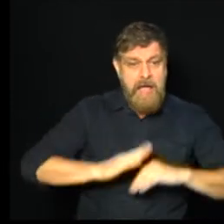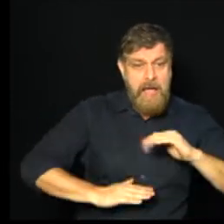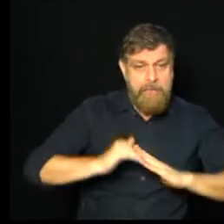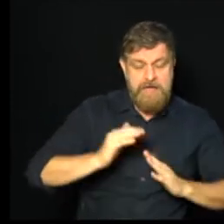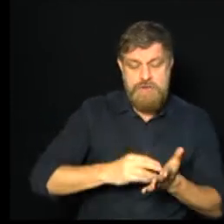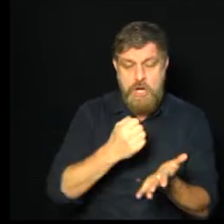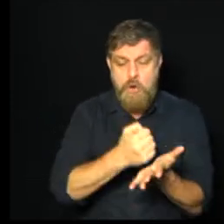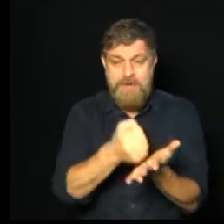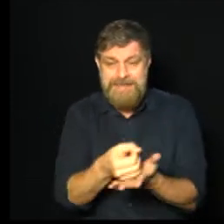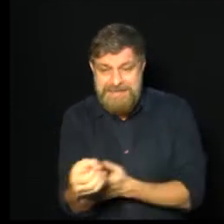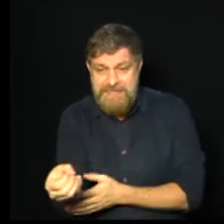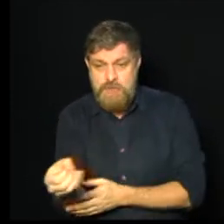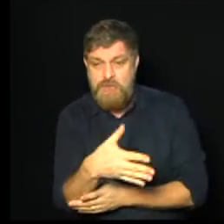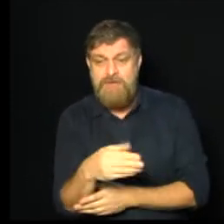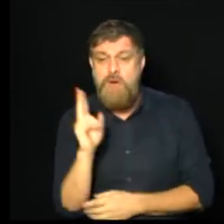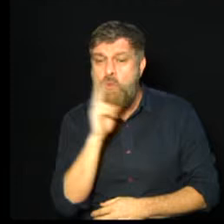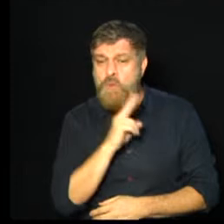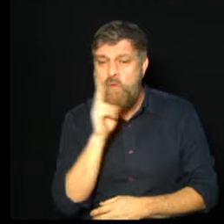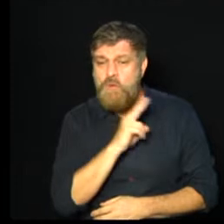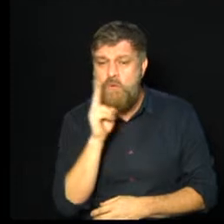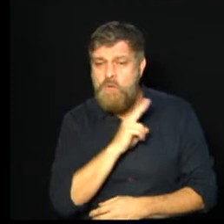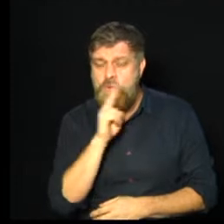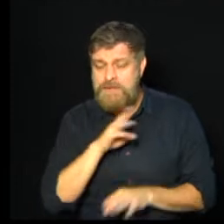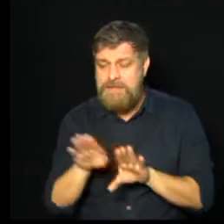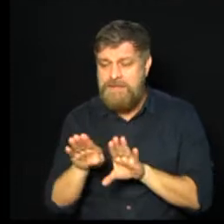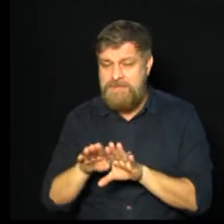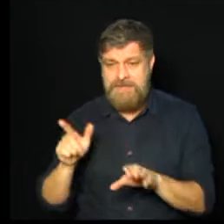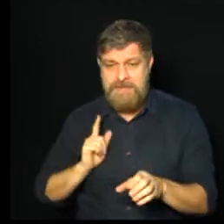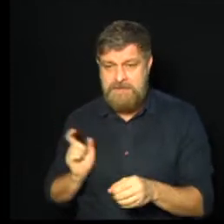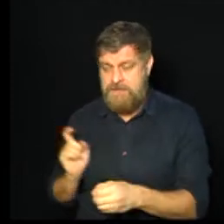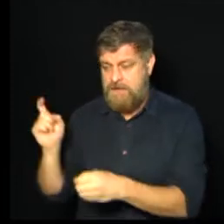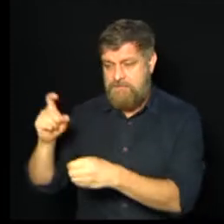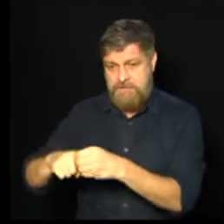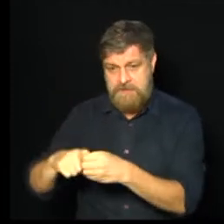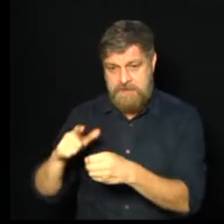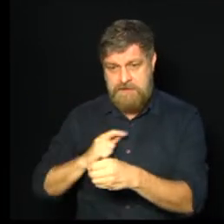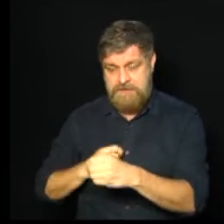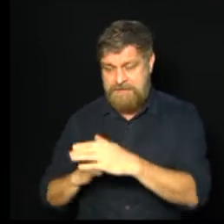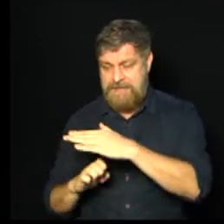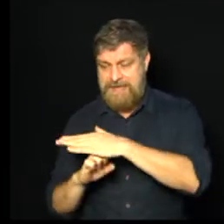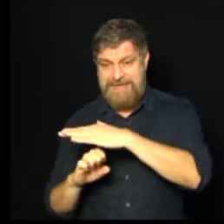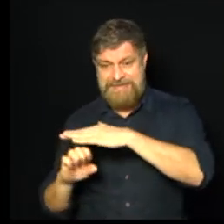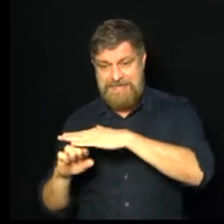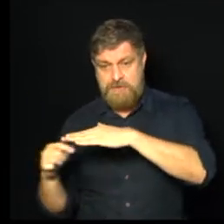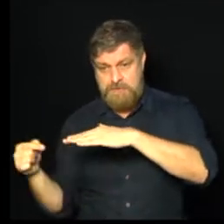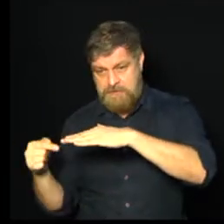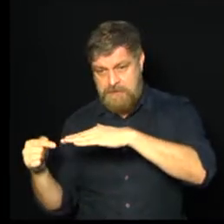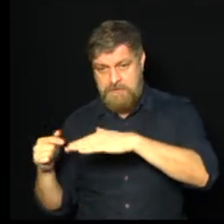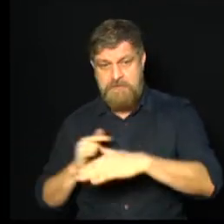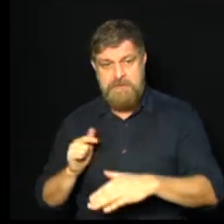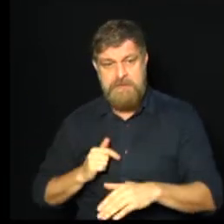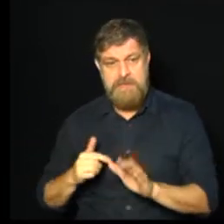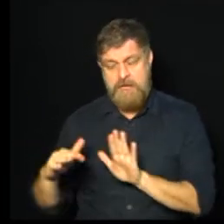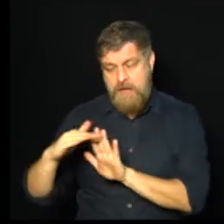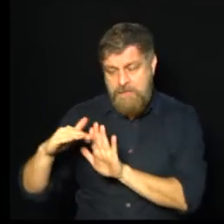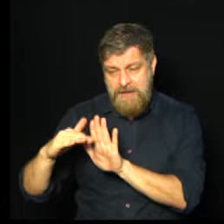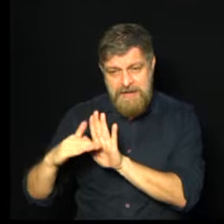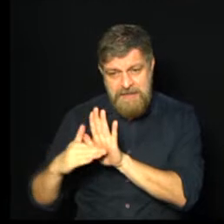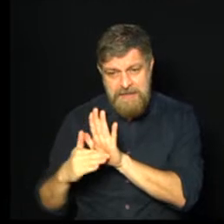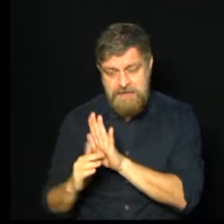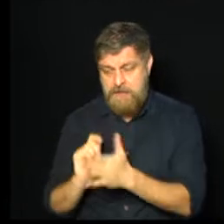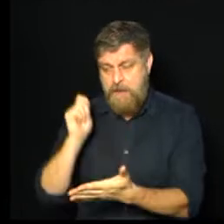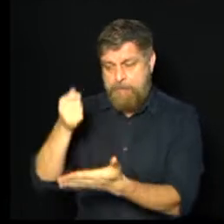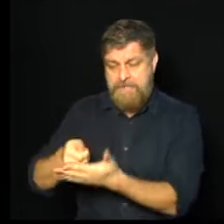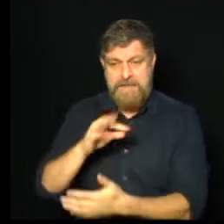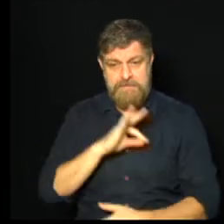novas contratações emergenciais e a composição do quadro estatutário, com os parâmetros remuneratórios